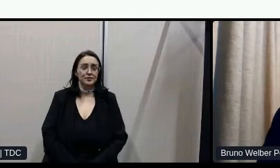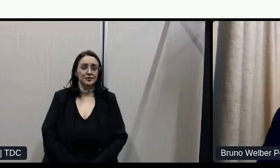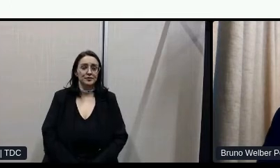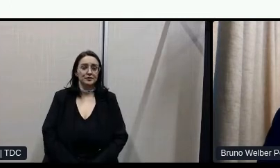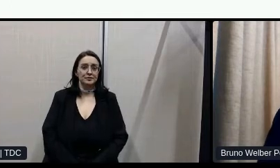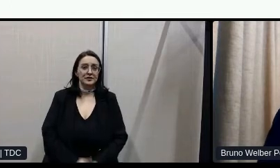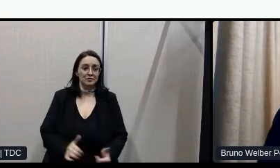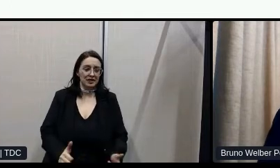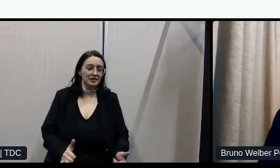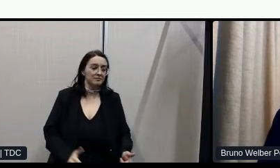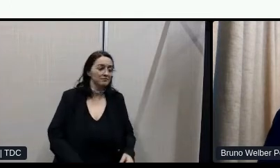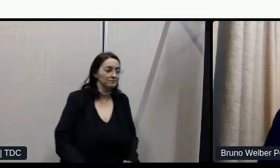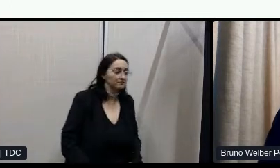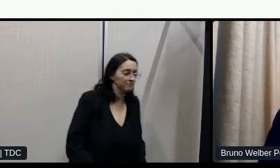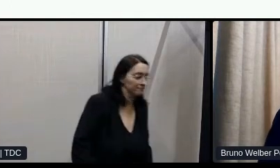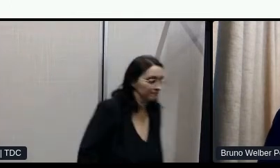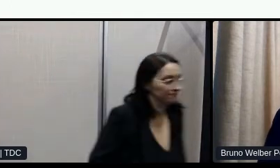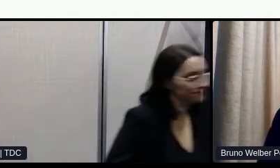Beleza,